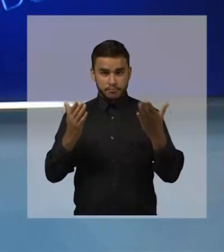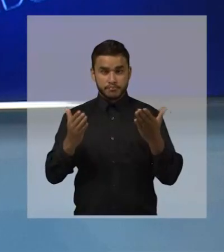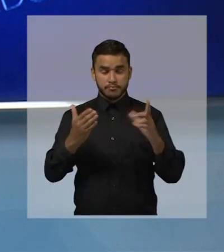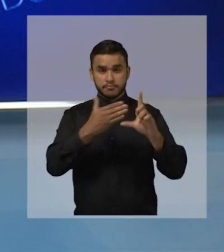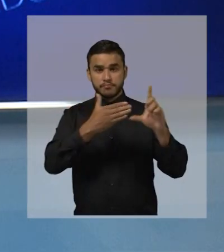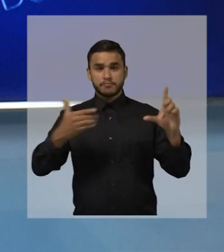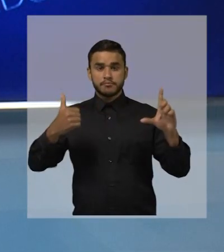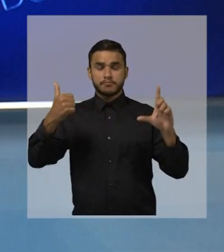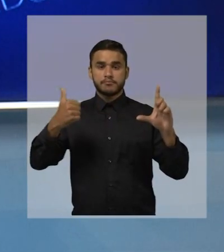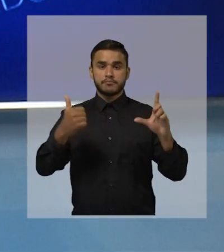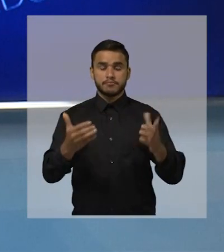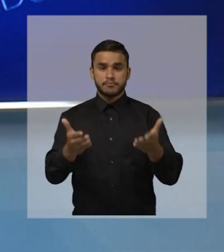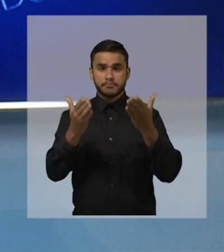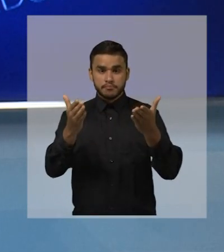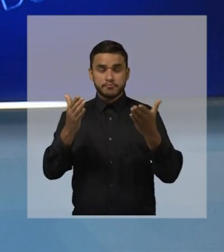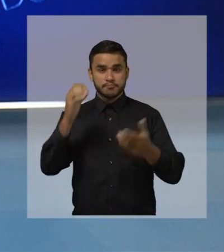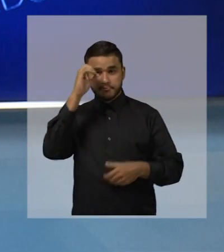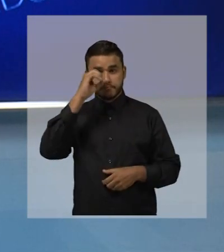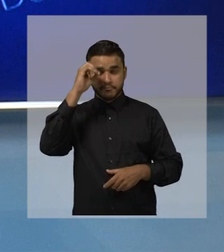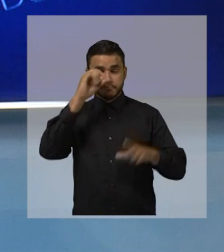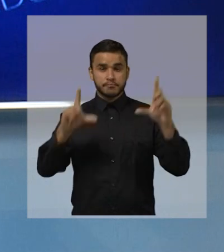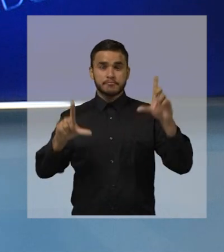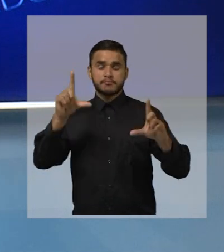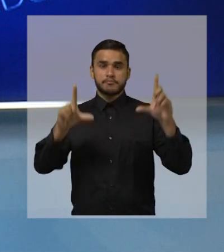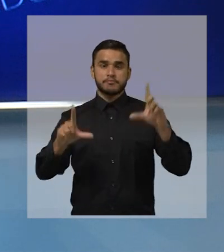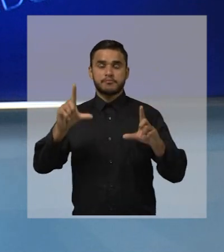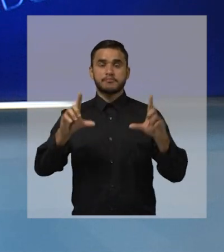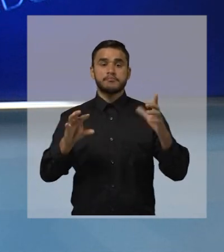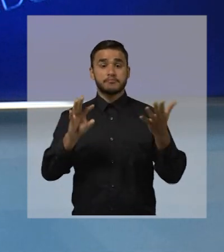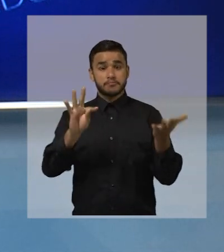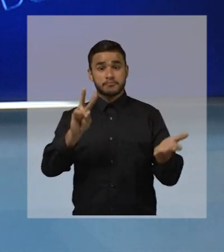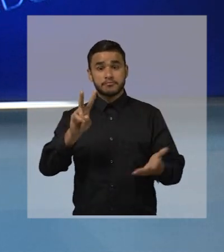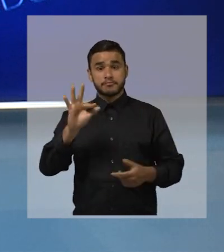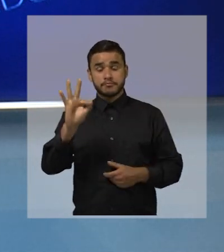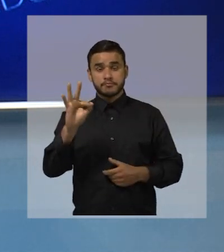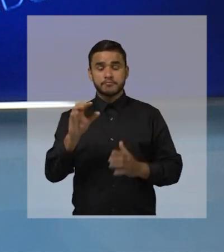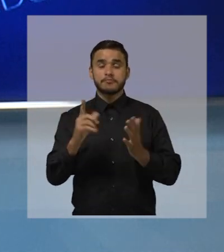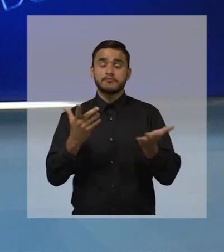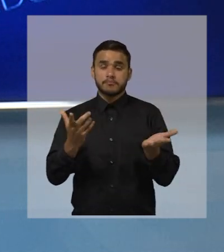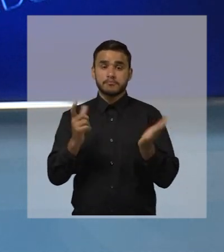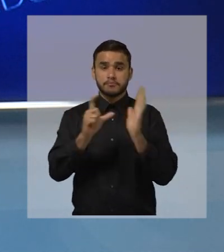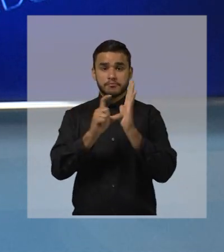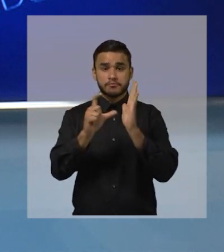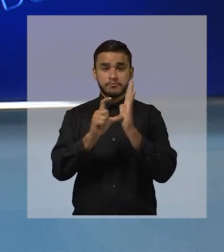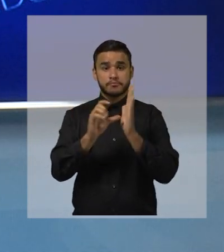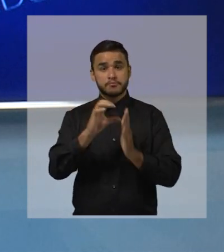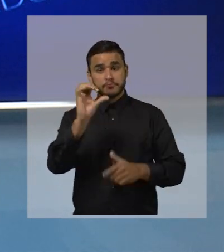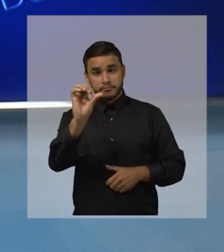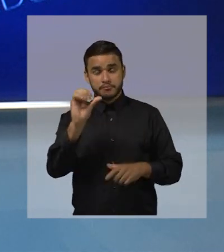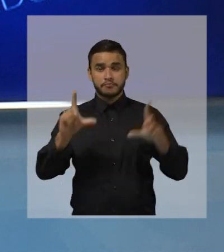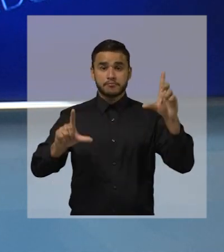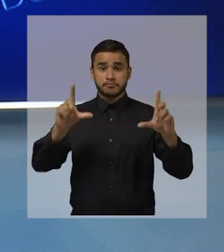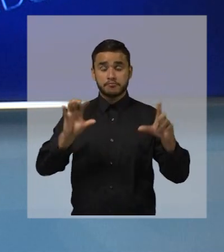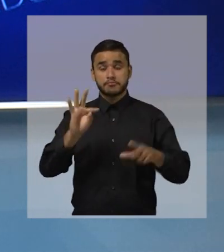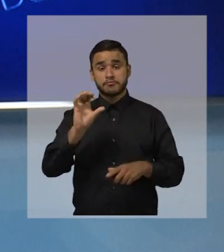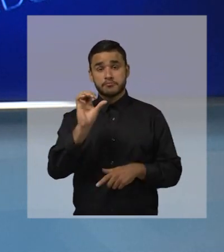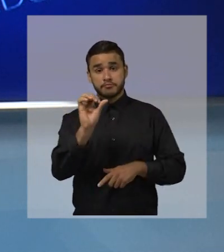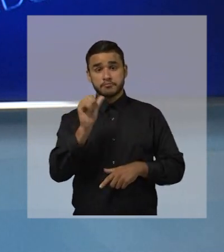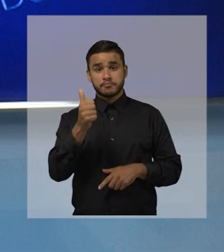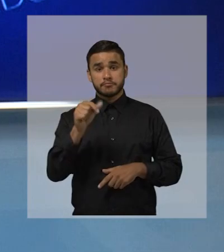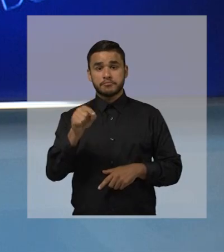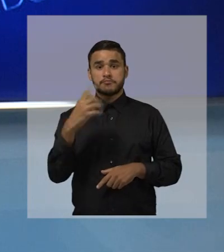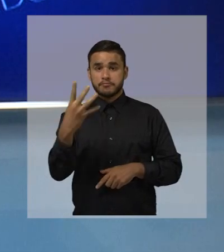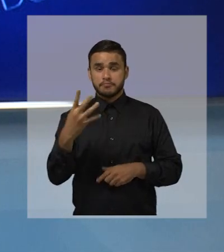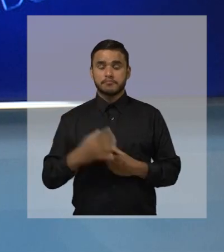De volta com o primeiro bloco do programa Observatório pela TV Fortaleza, canal 6 da Multiplay e 61.4 digital. Para você assinante que ligou agora,